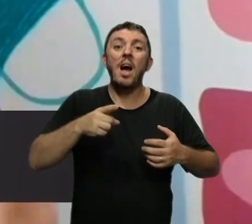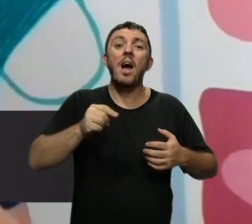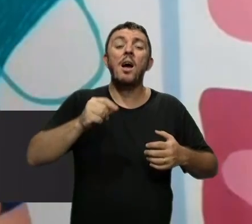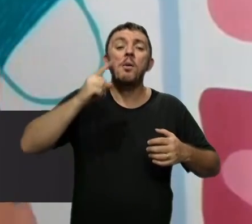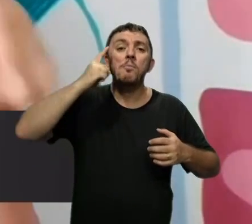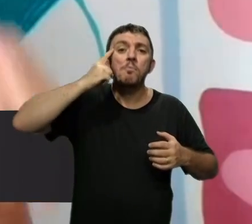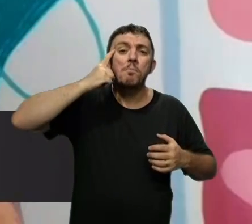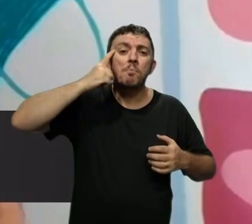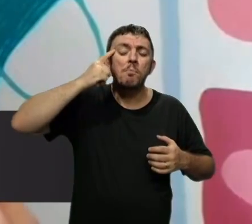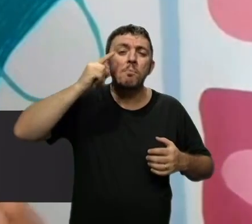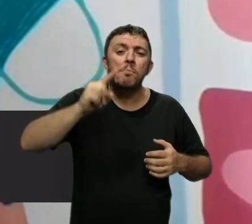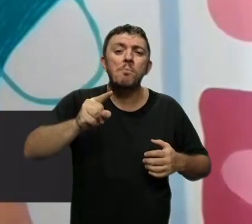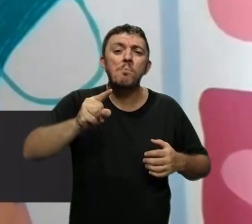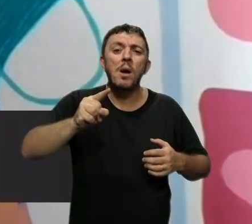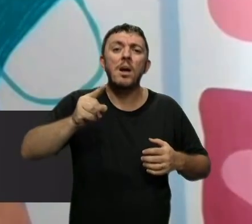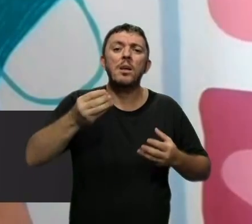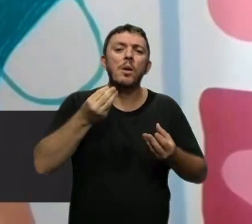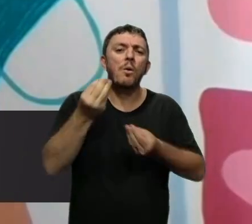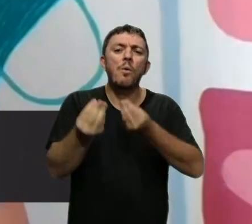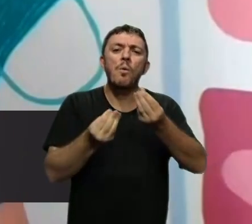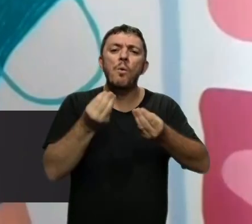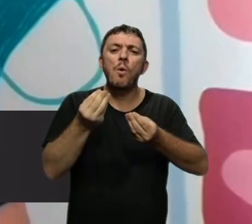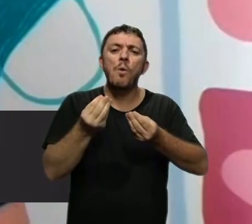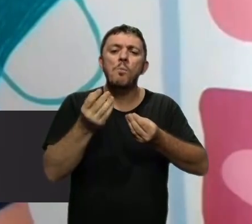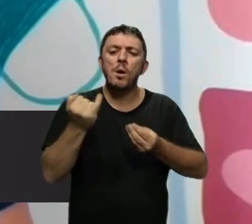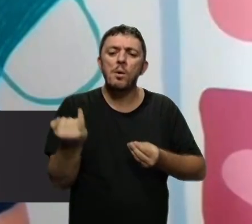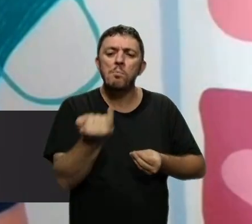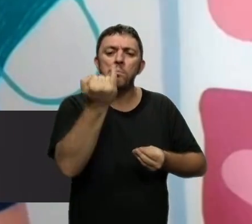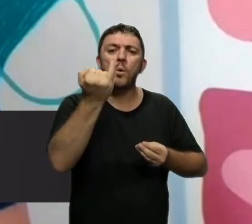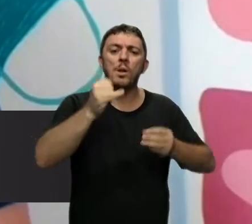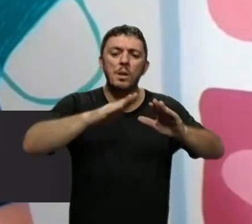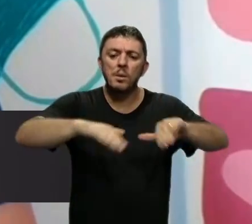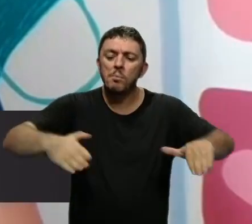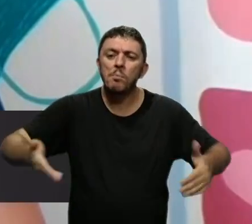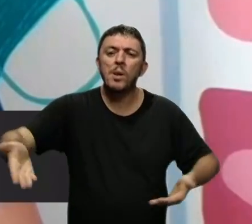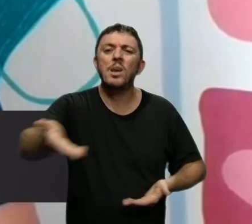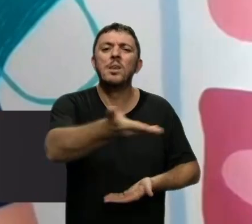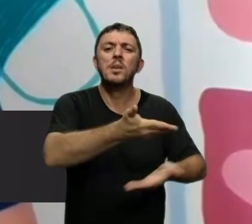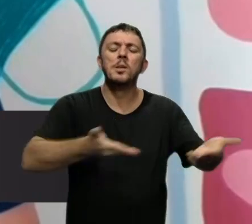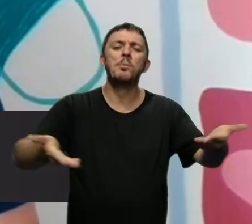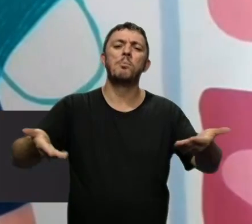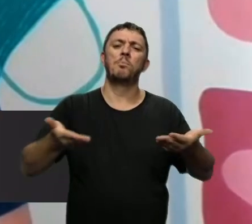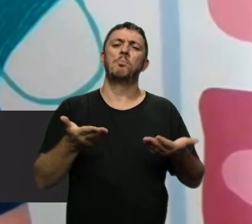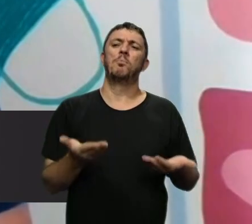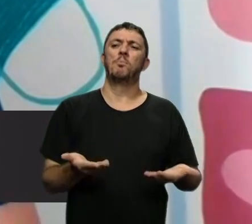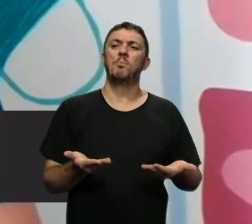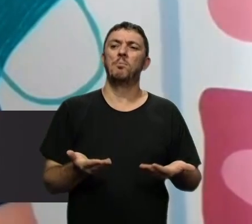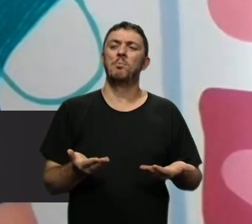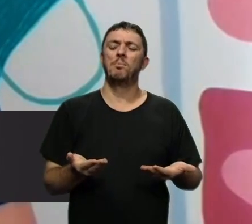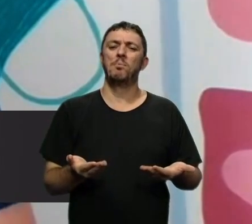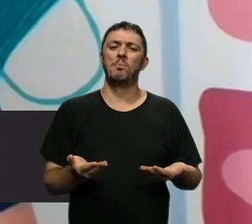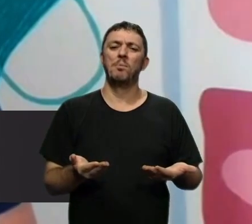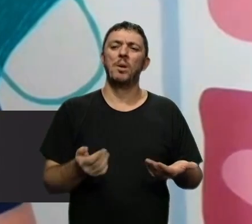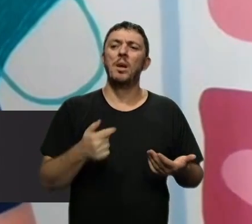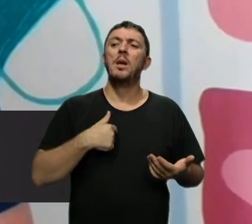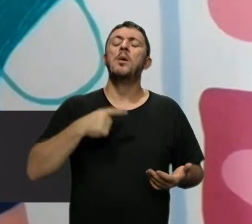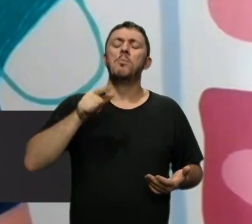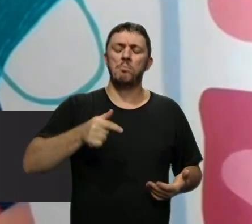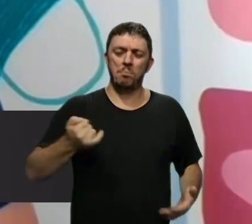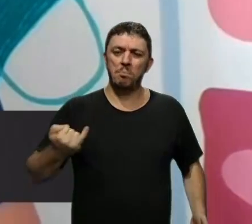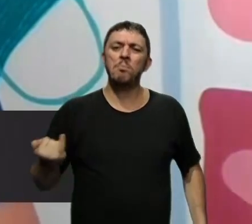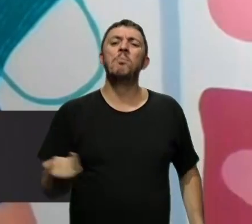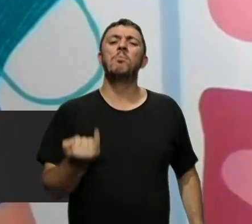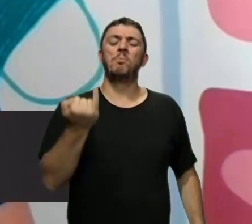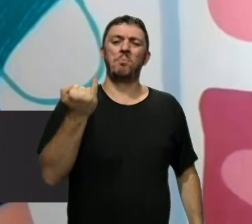como será para as crianças, pensa como será para os estudantes. E isso, para mim, é algo que é muito